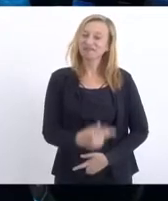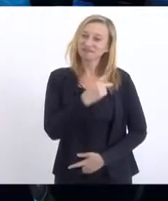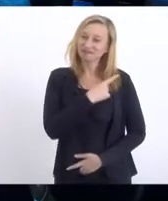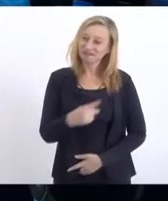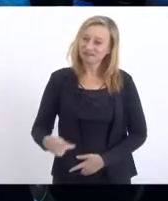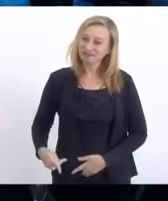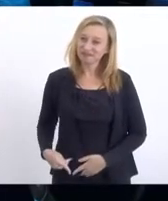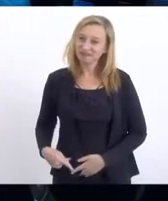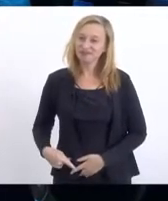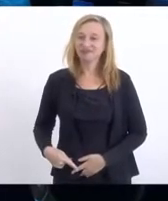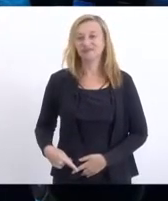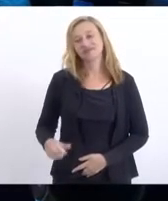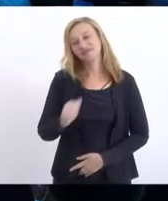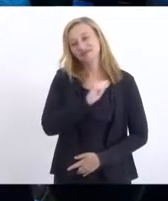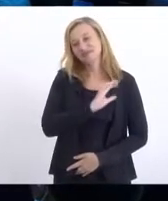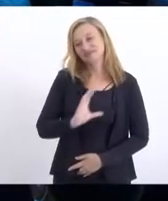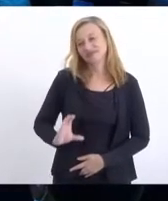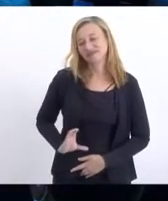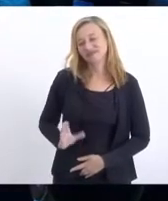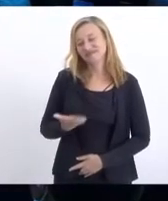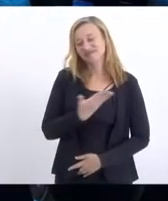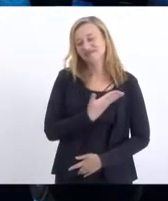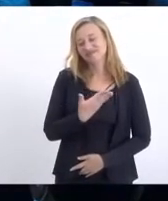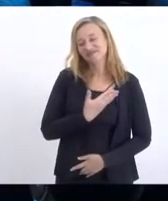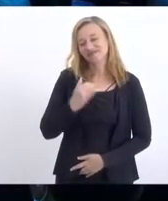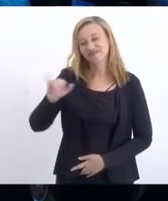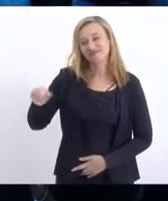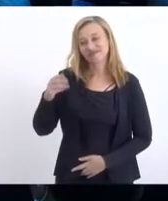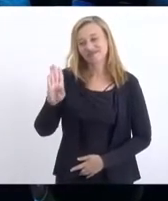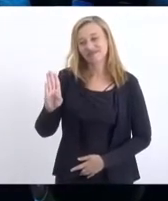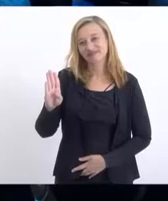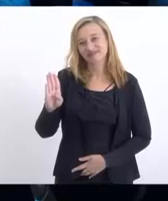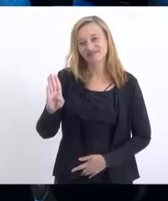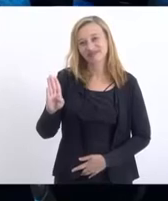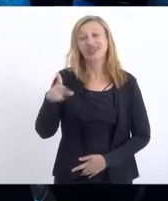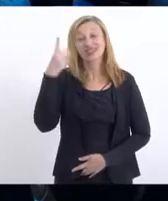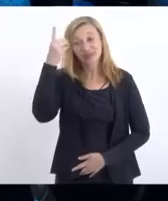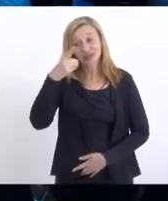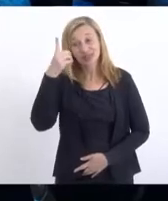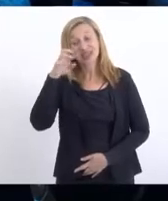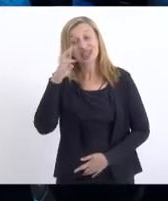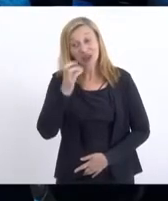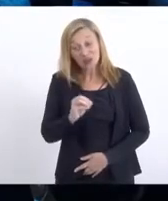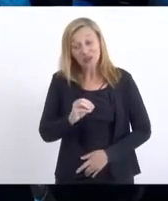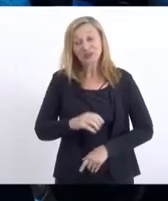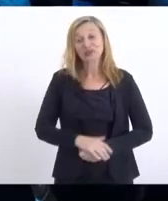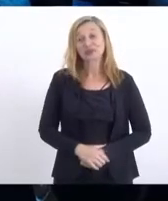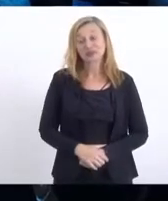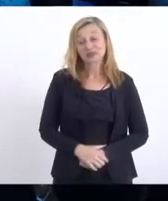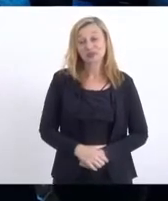Presidente Siciliano, nosso amigo Jair, deputado Arnaldo.